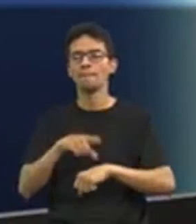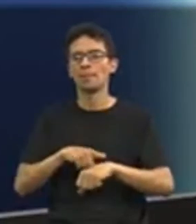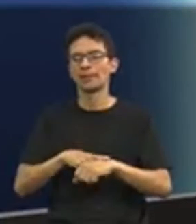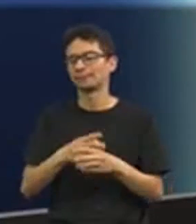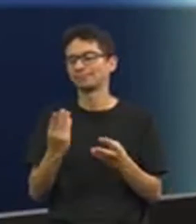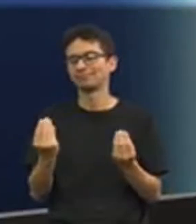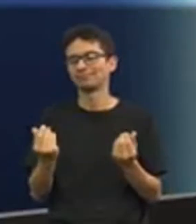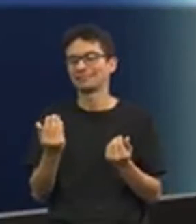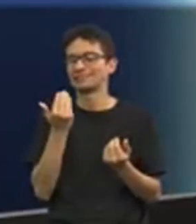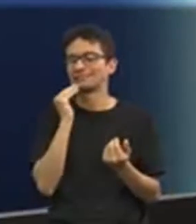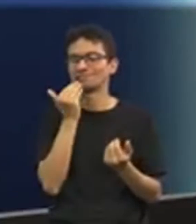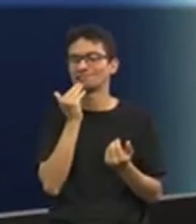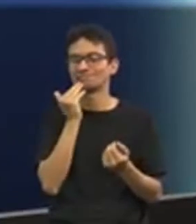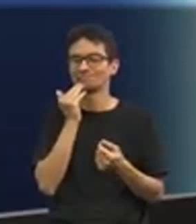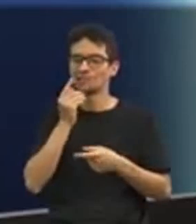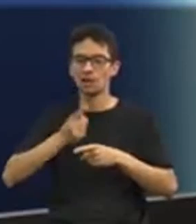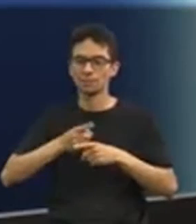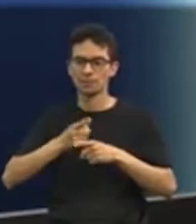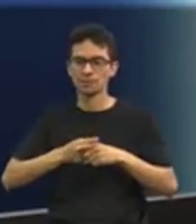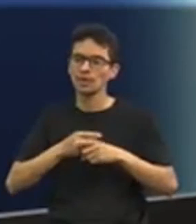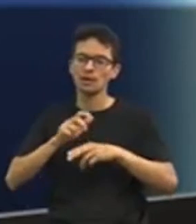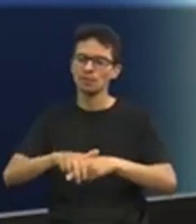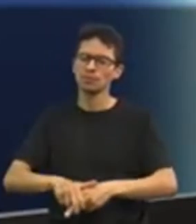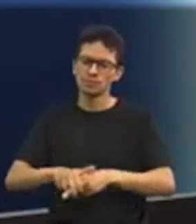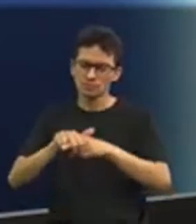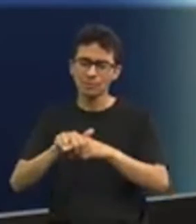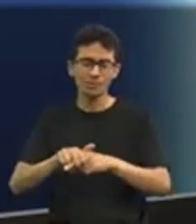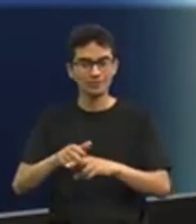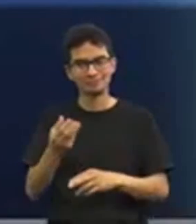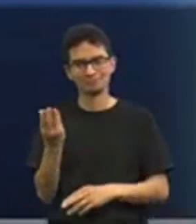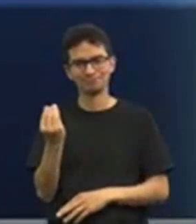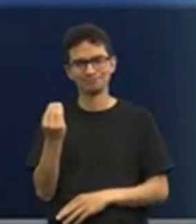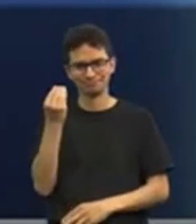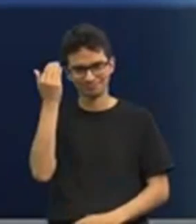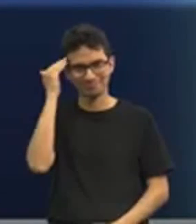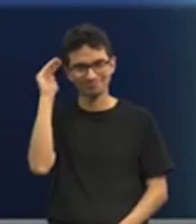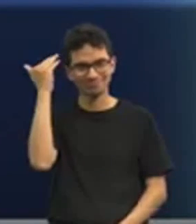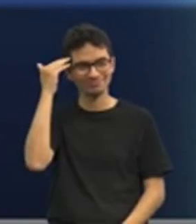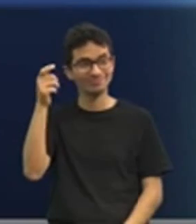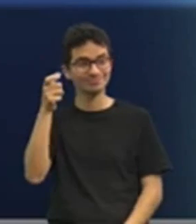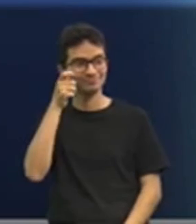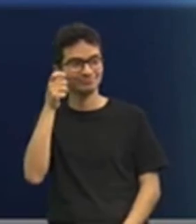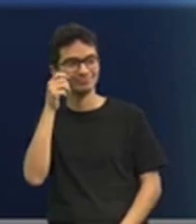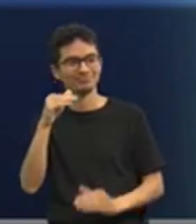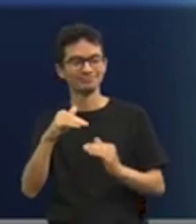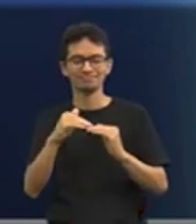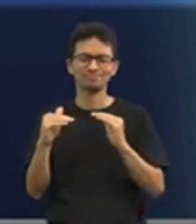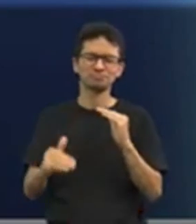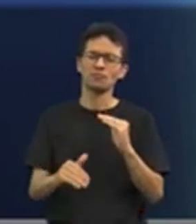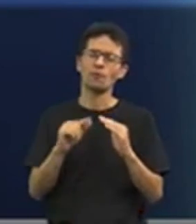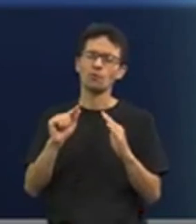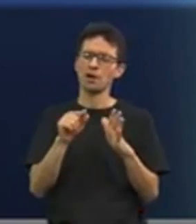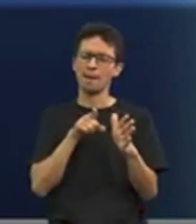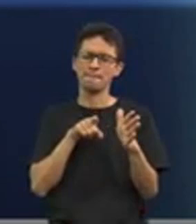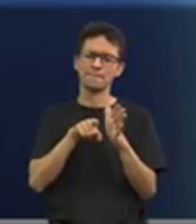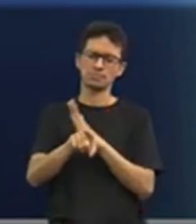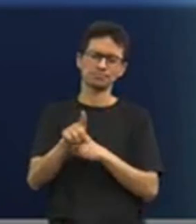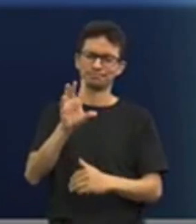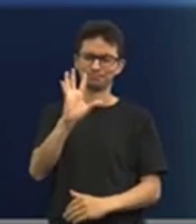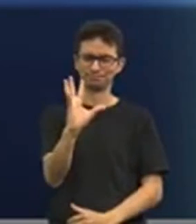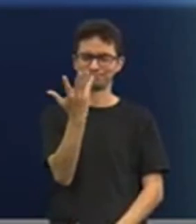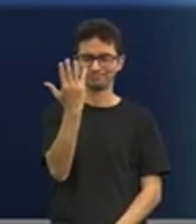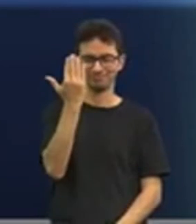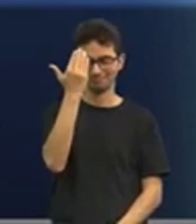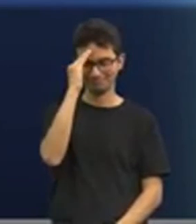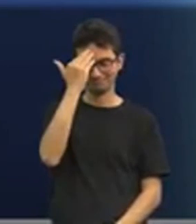que tá de formado por causa do exagero volta no texto aqui olha só ele diz mais abaixo assim é uma pergunta retórica na